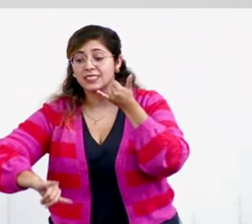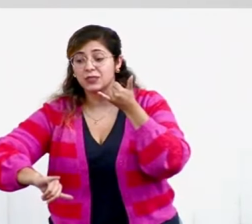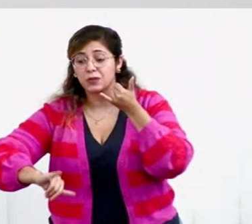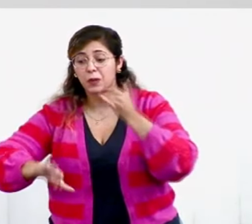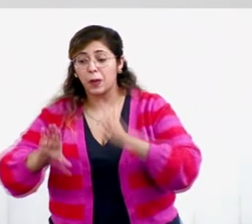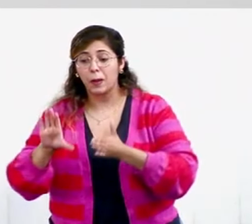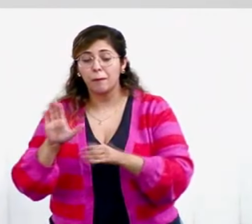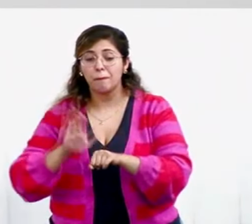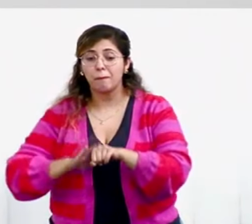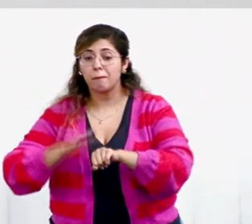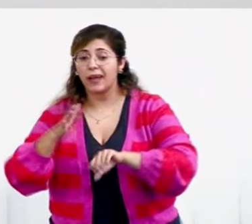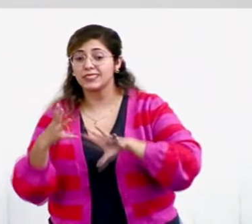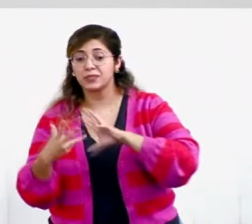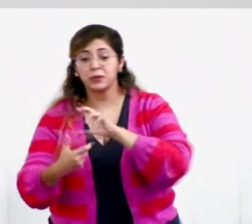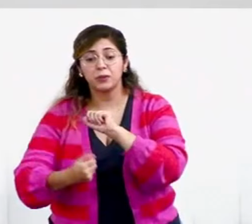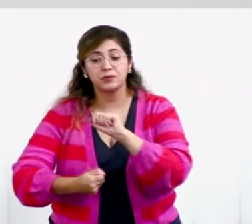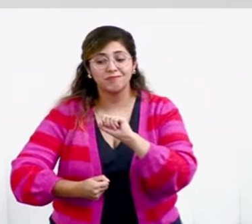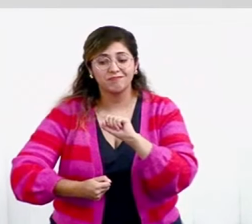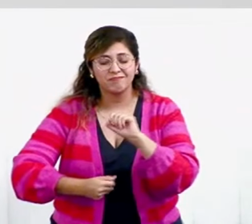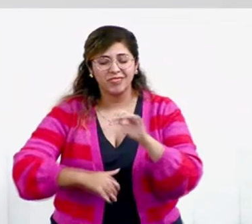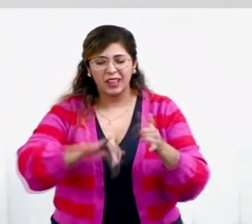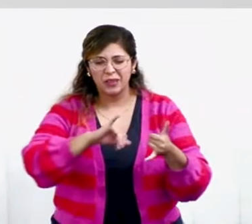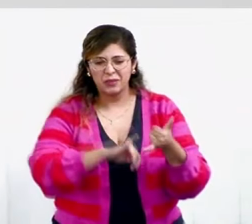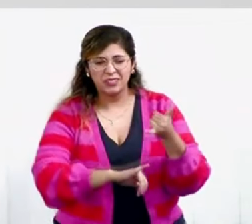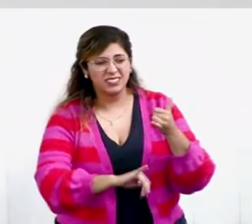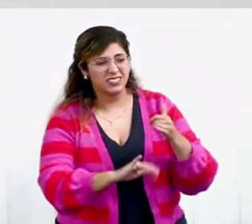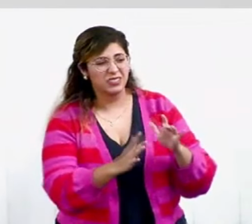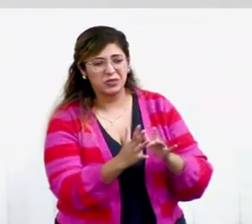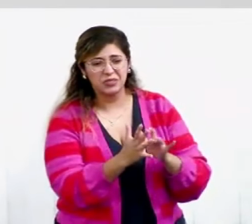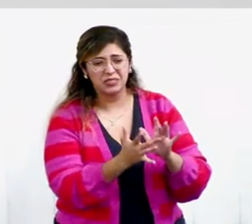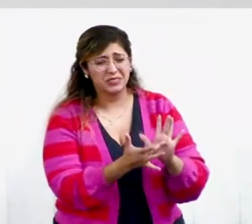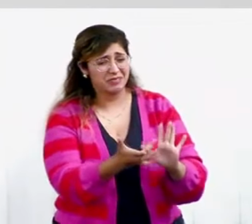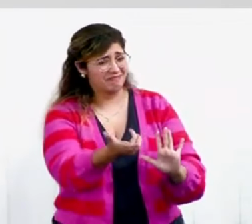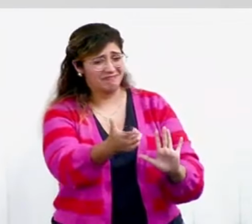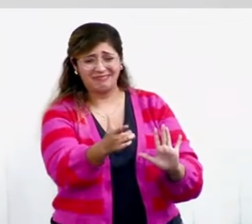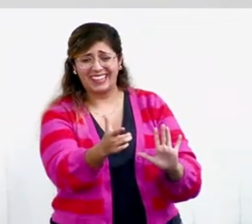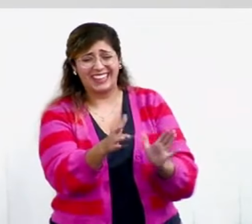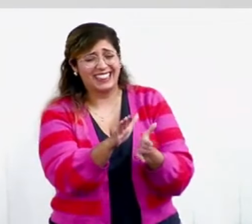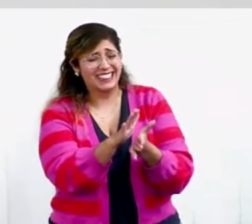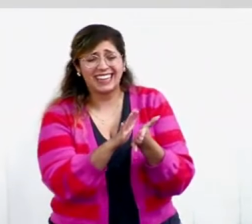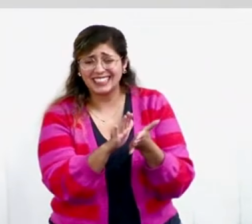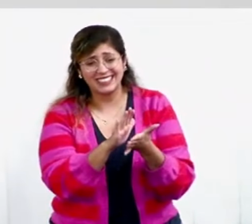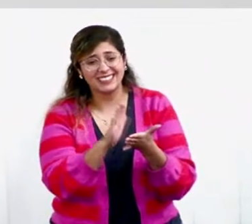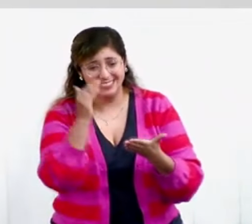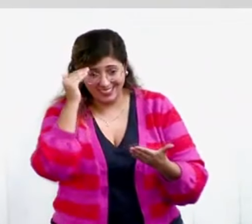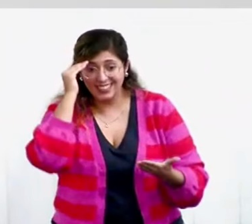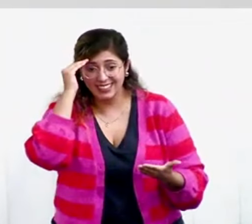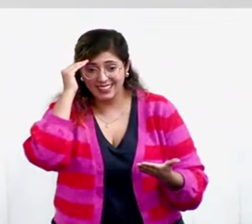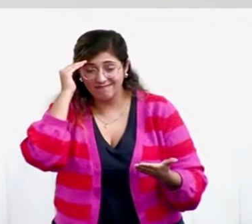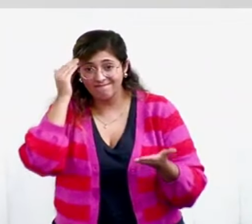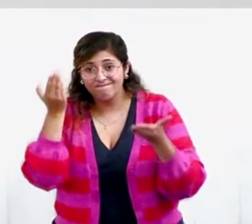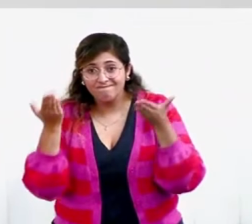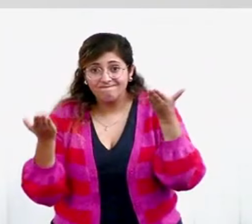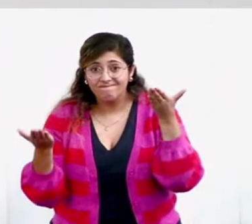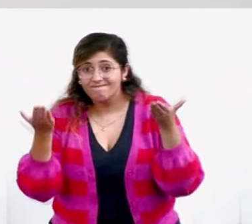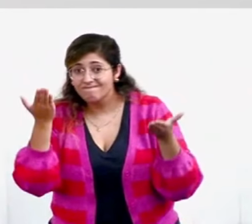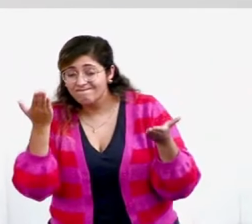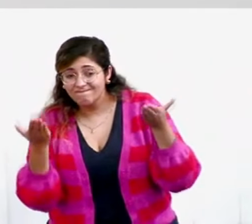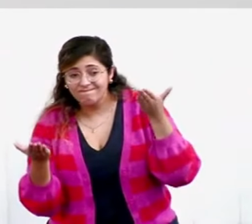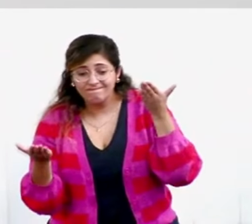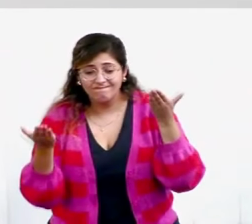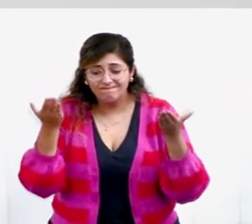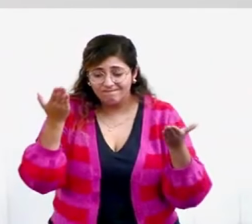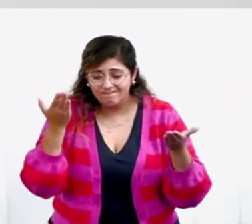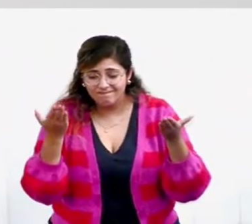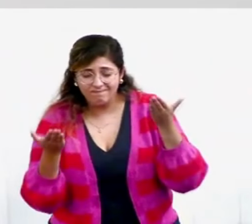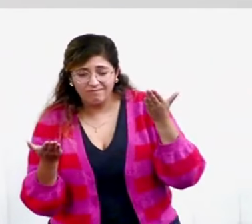nossa fala, nossa roupa, nossos bens são em nome do que está em alta no mundo, para estar mais próximo do que o mundo